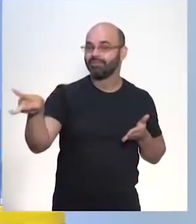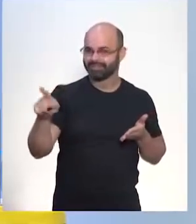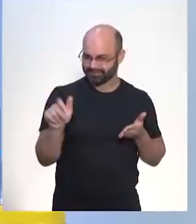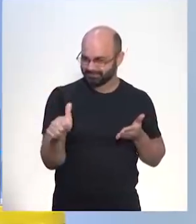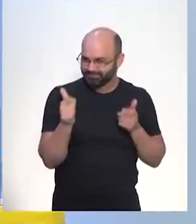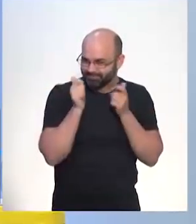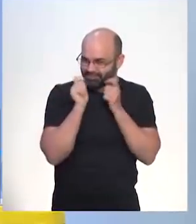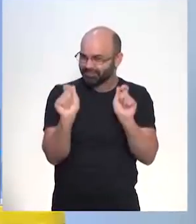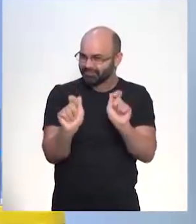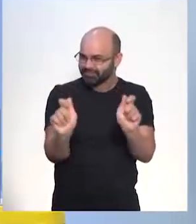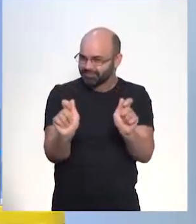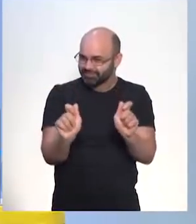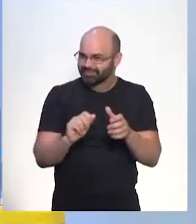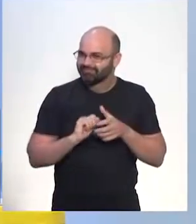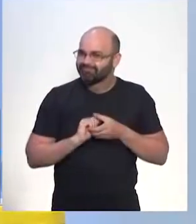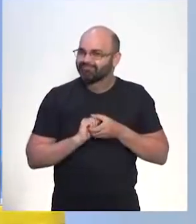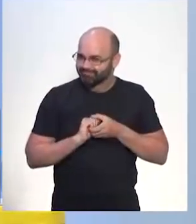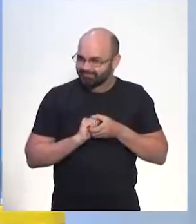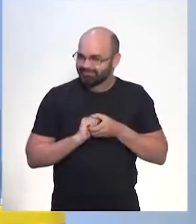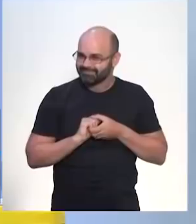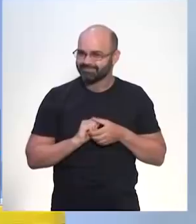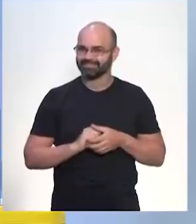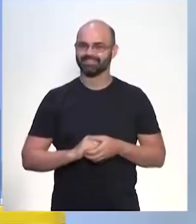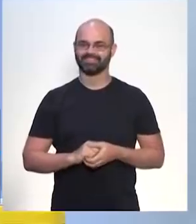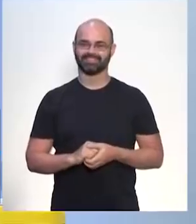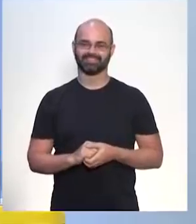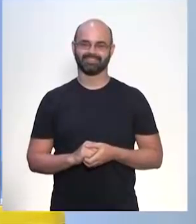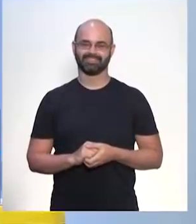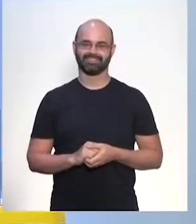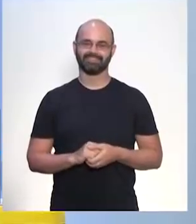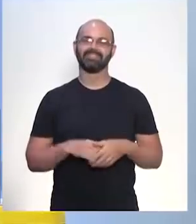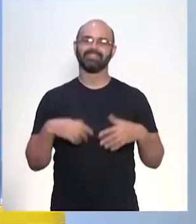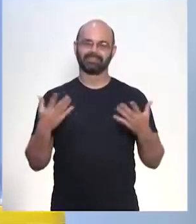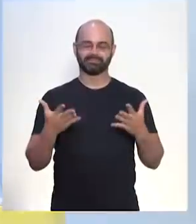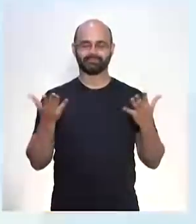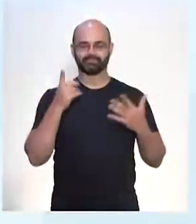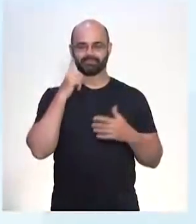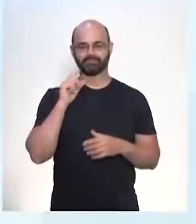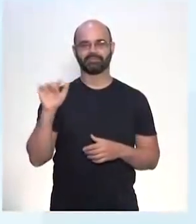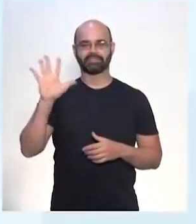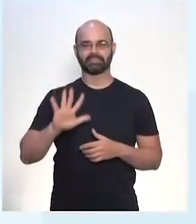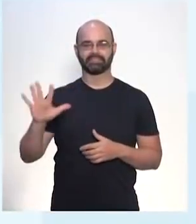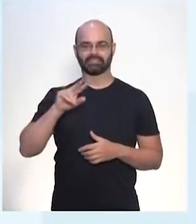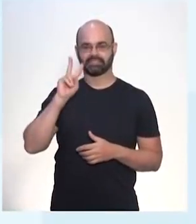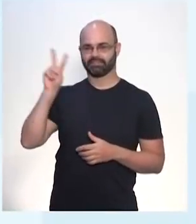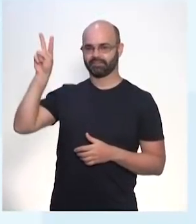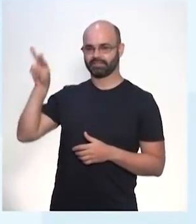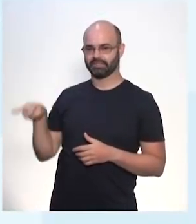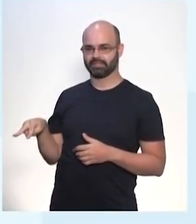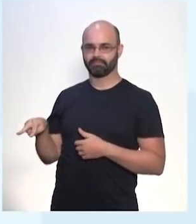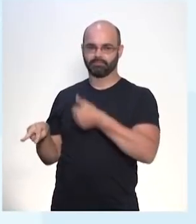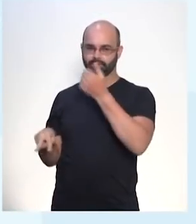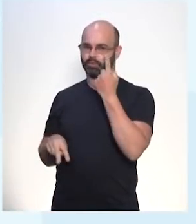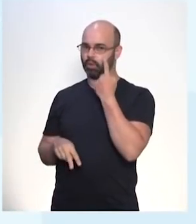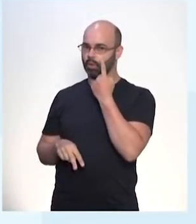tá bom? Então, nós vamos trabalhar com essas ideias. Segundo, pode pôr na tela, fica melhor, né? Santana,